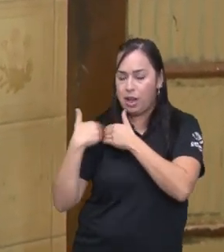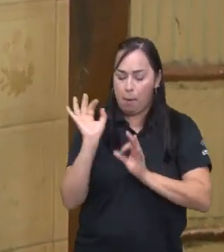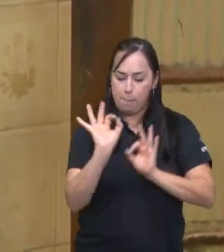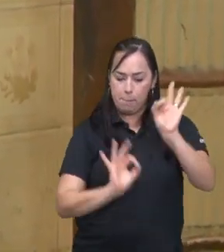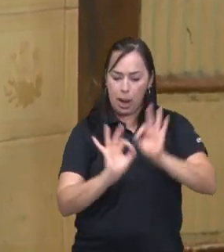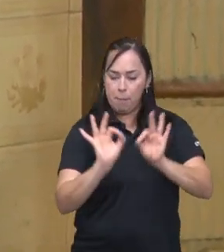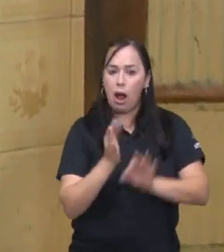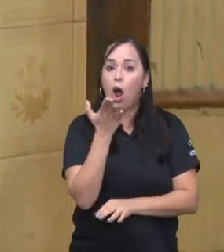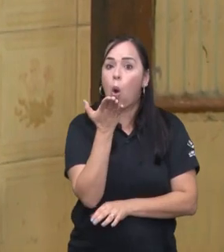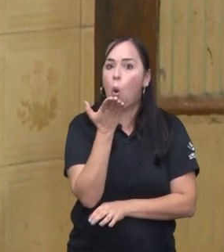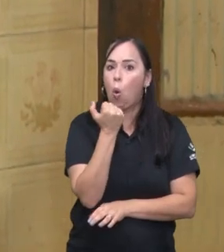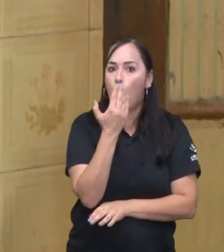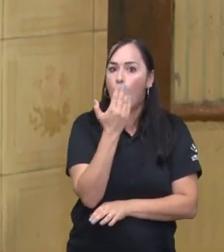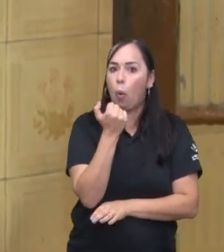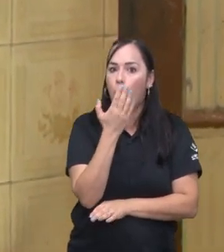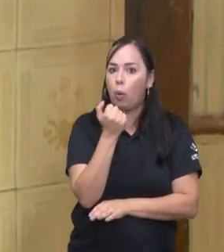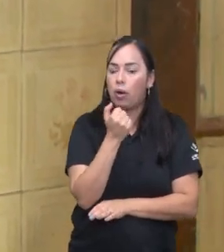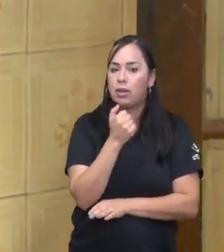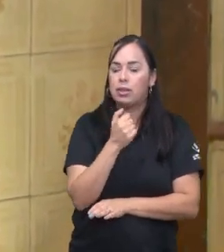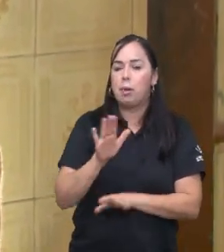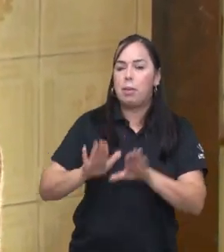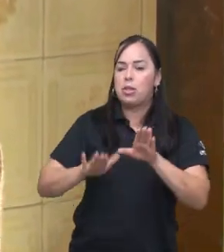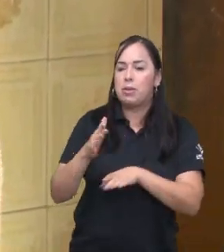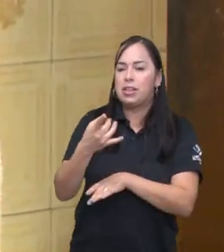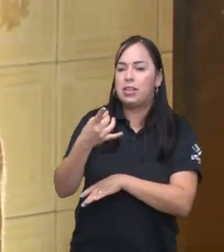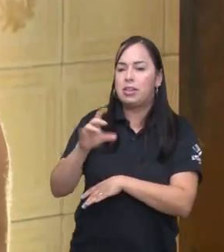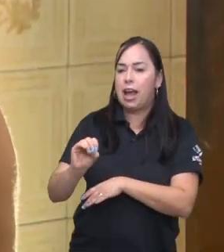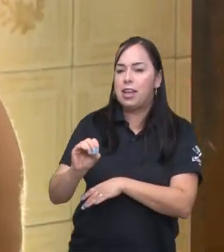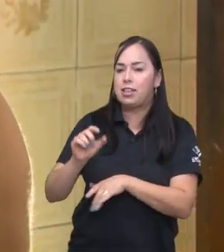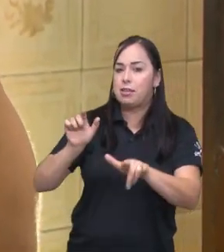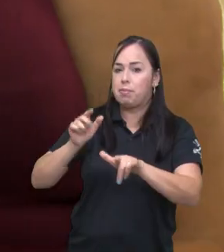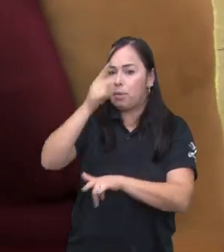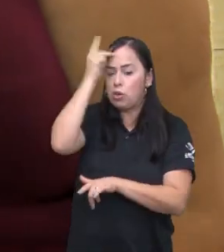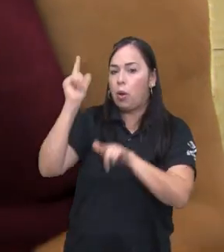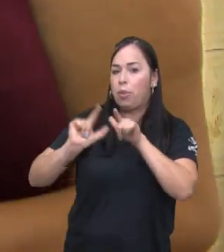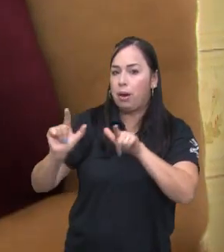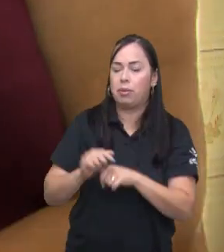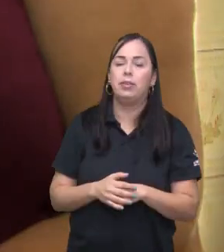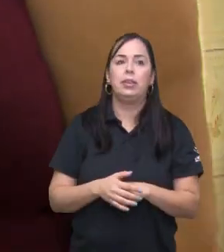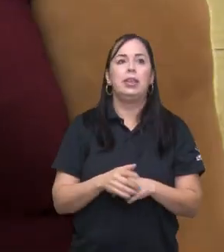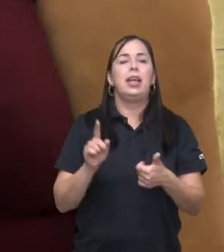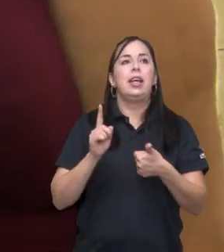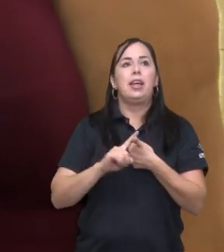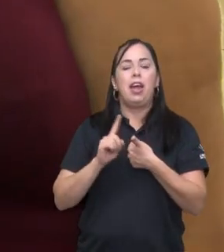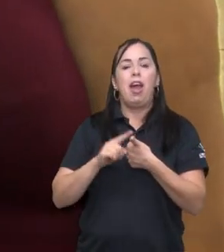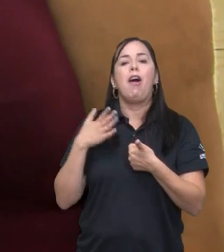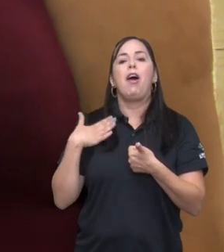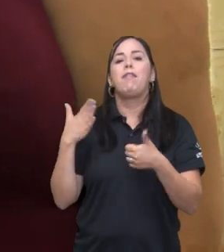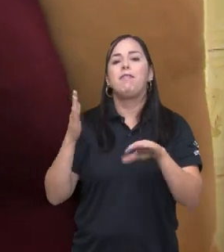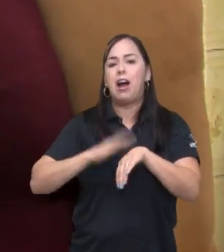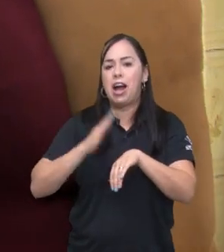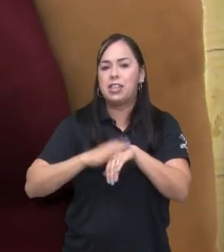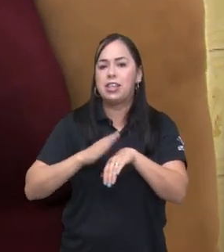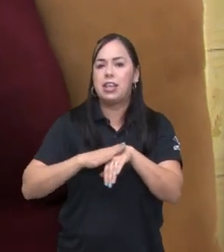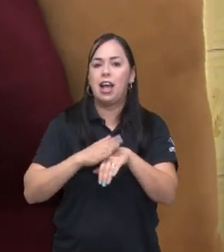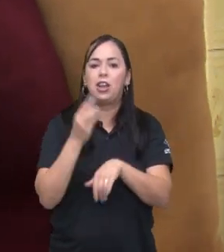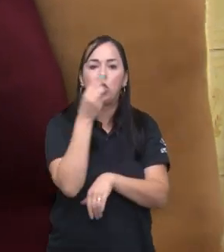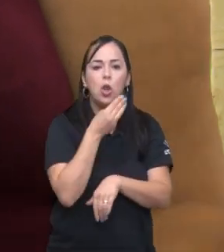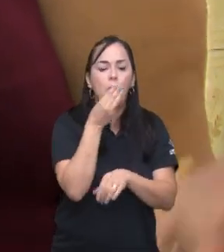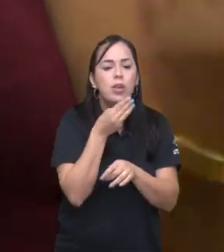das refeições que alimentavam mais de 10 trabalhadores por dia. Fazia doce para vender nos bar, para